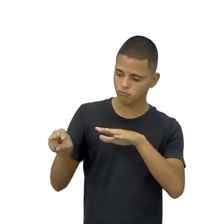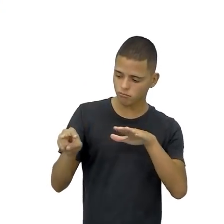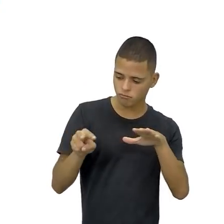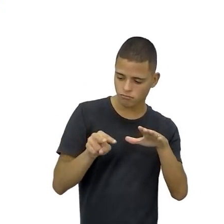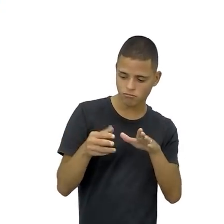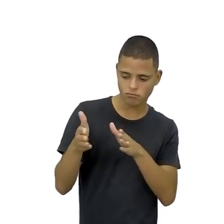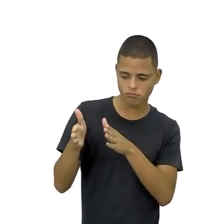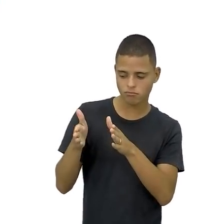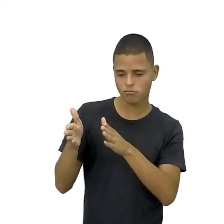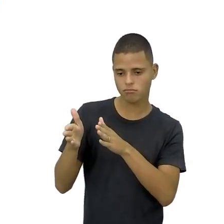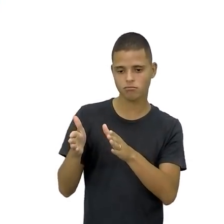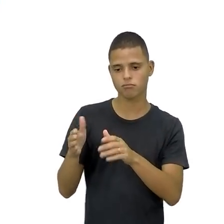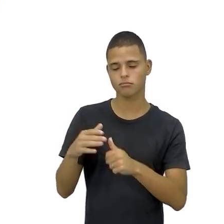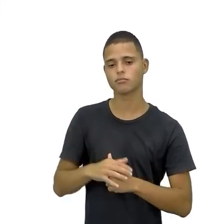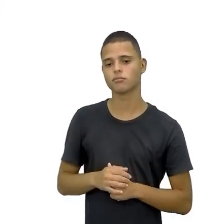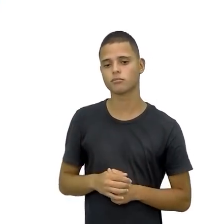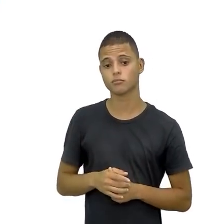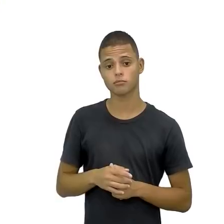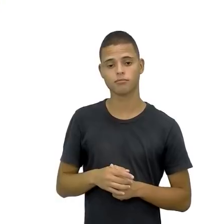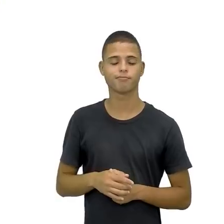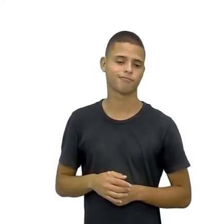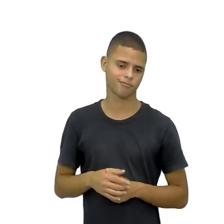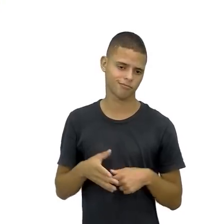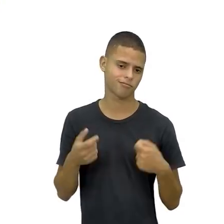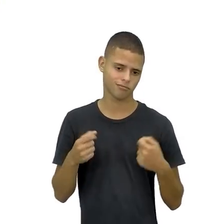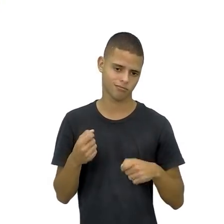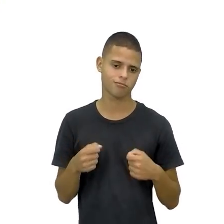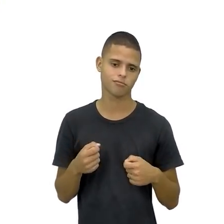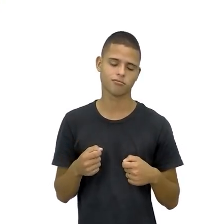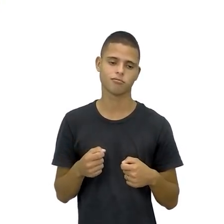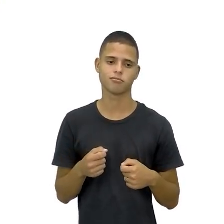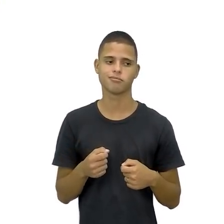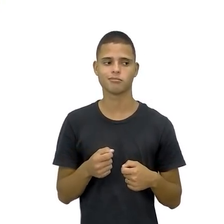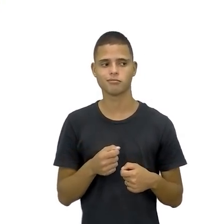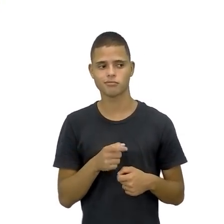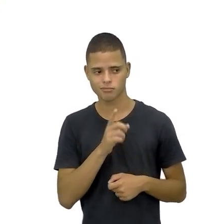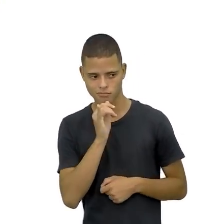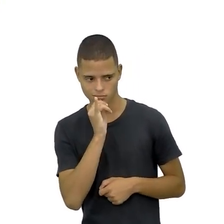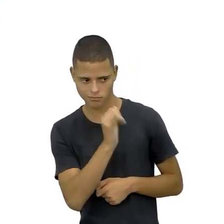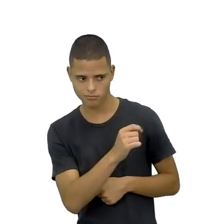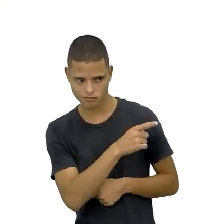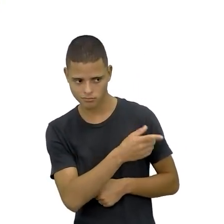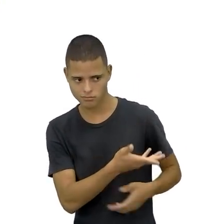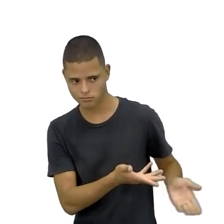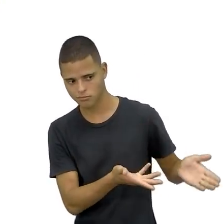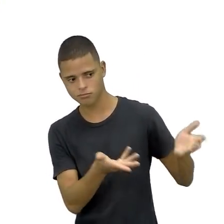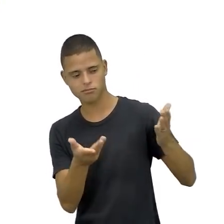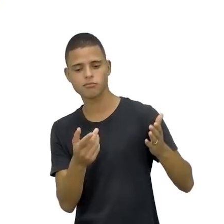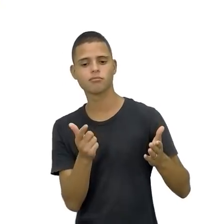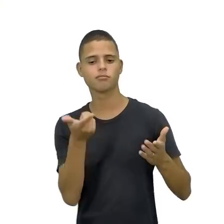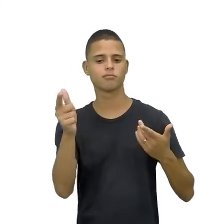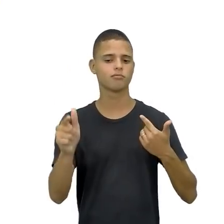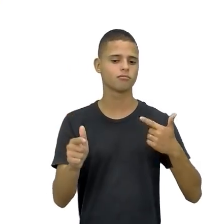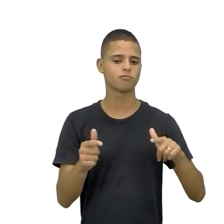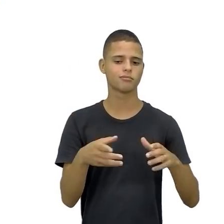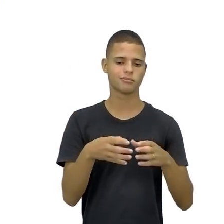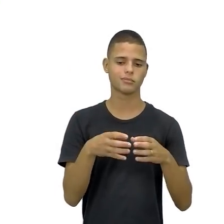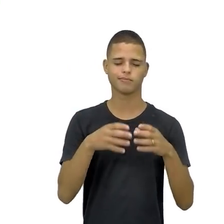período, eles precisam estar em outros grupos, né? Porque em sociedade é assim, eles vão